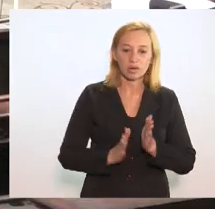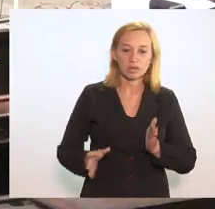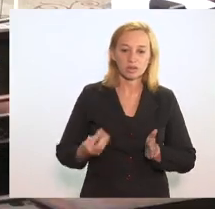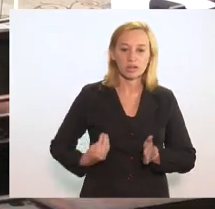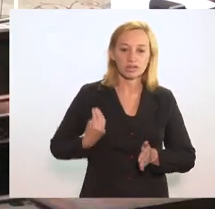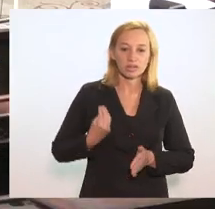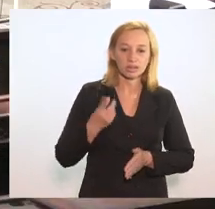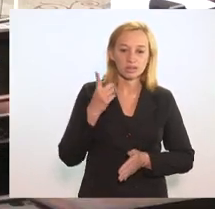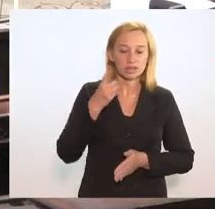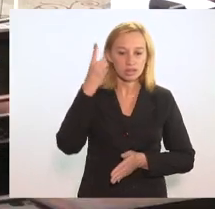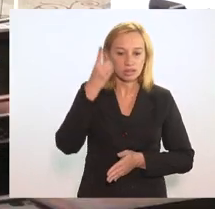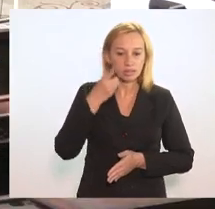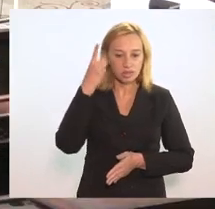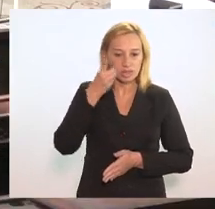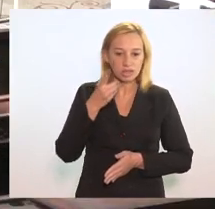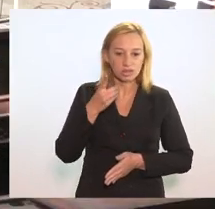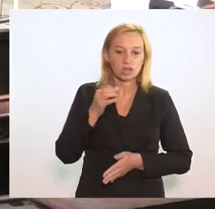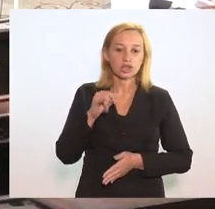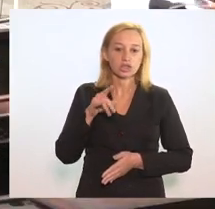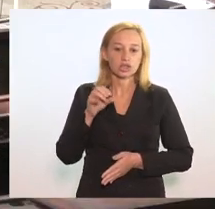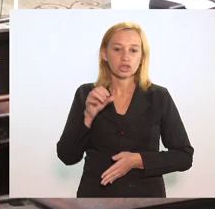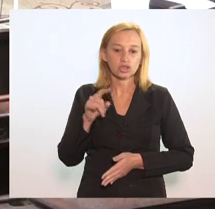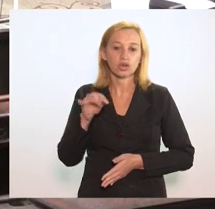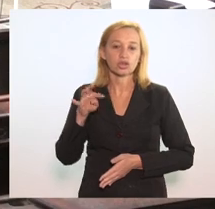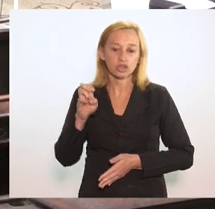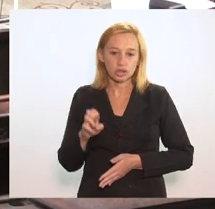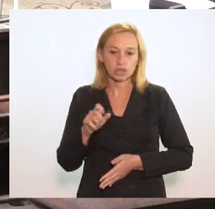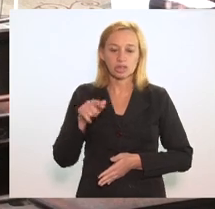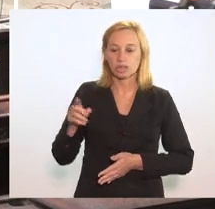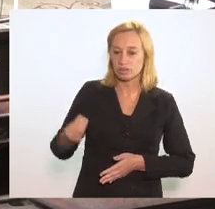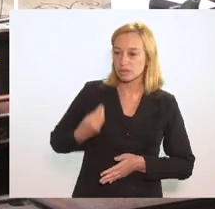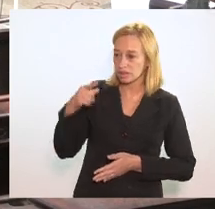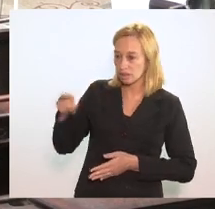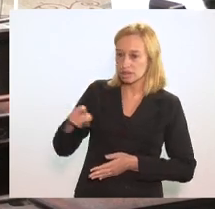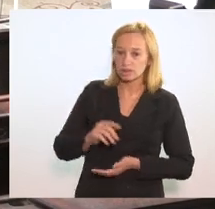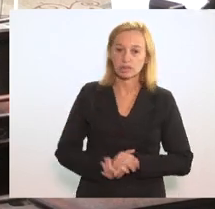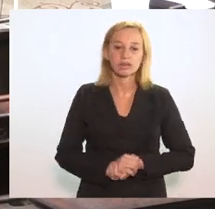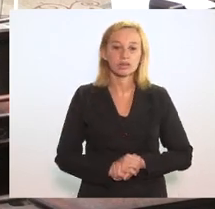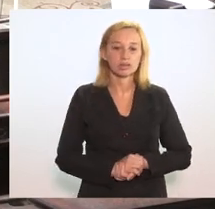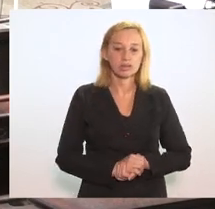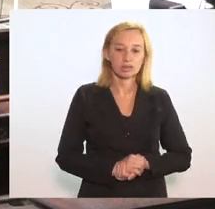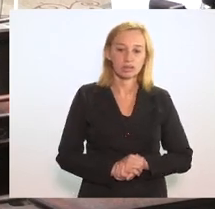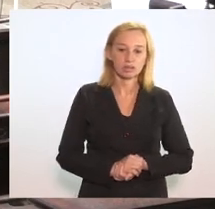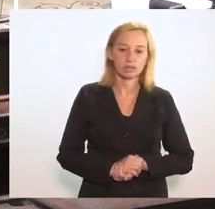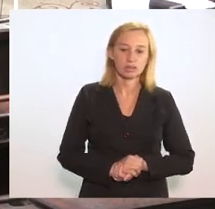deputado Sóstenes aqui. Muita honra nos brindando com a presença aqui na sessão.